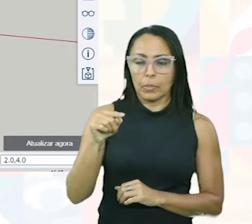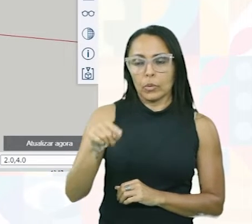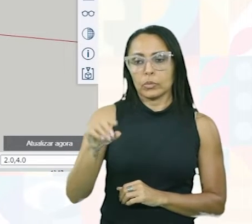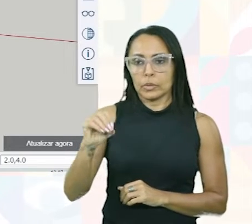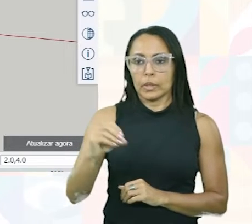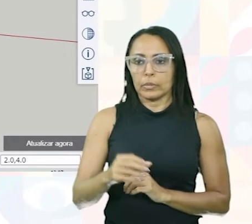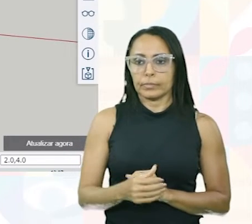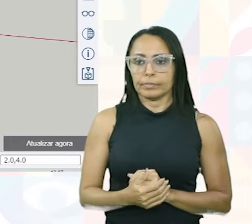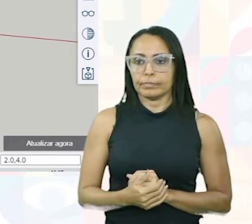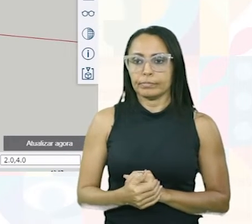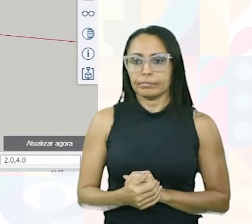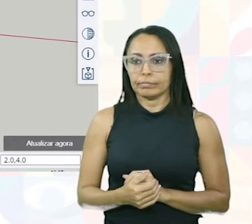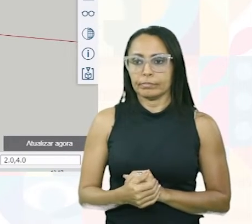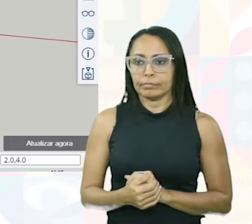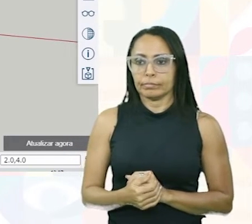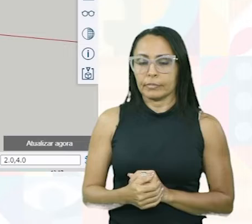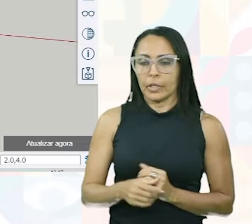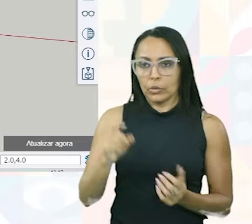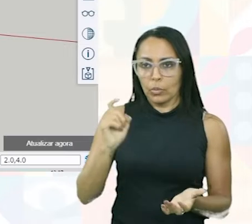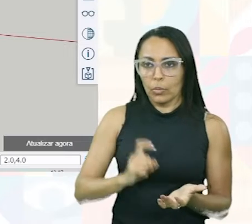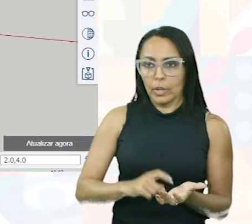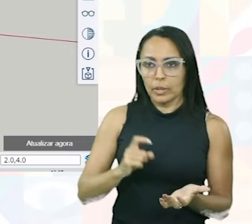2.0,4.0 e dou Enter.